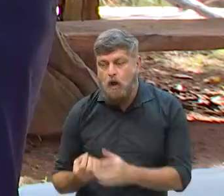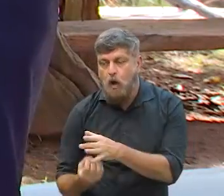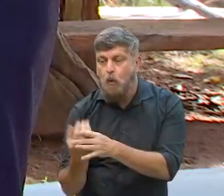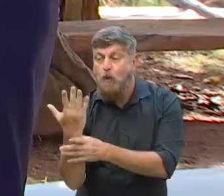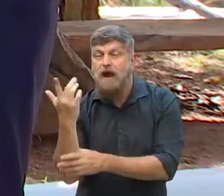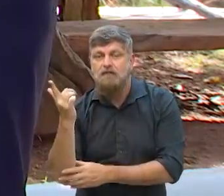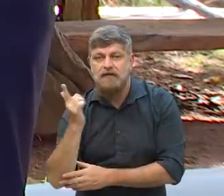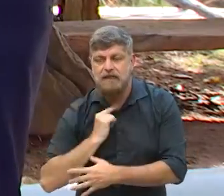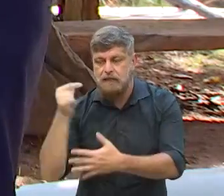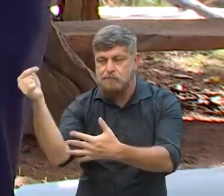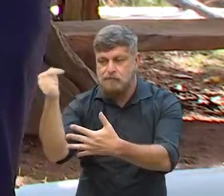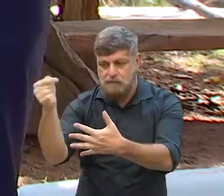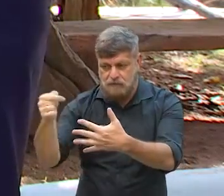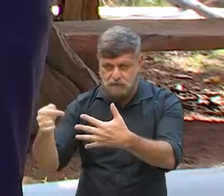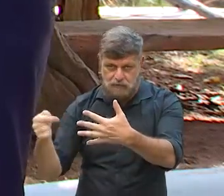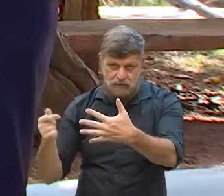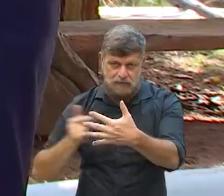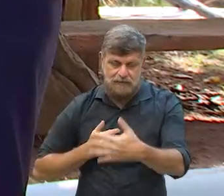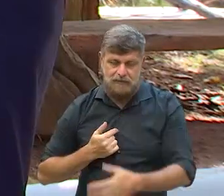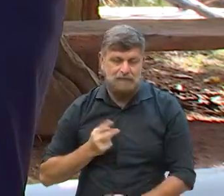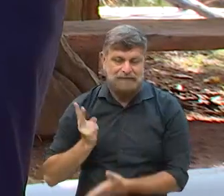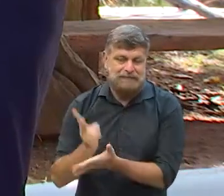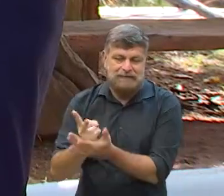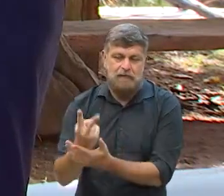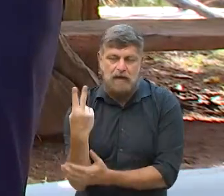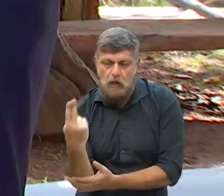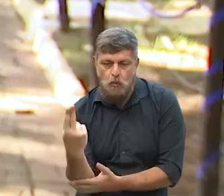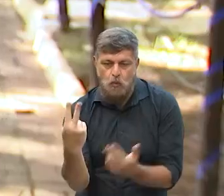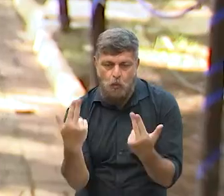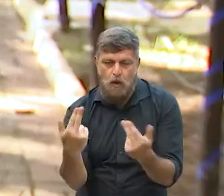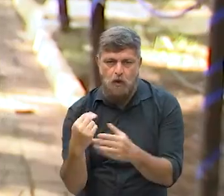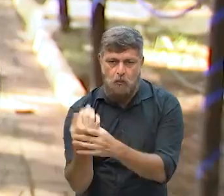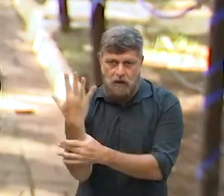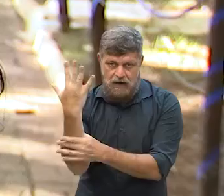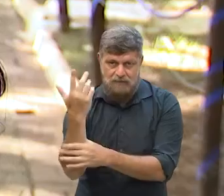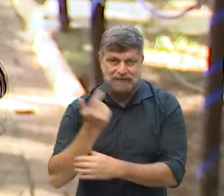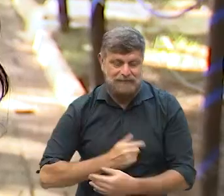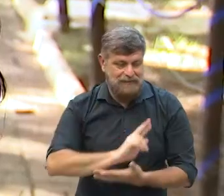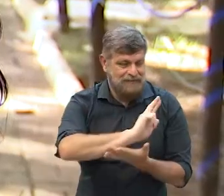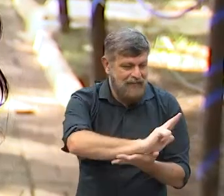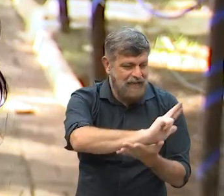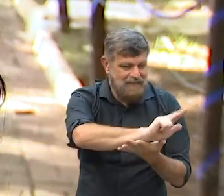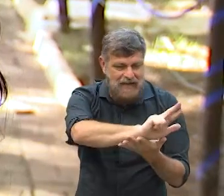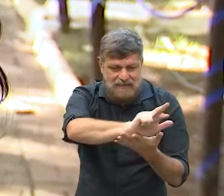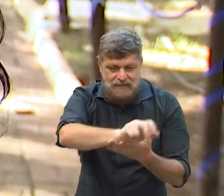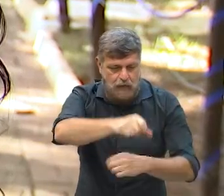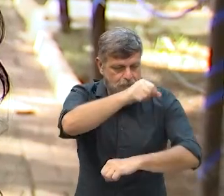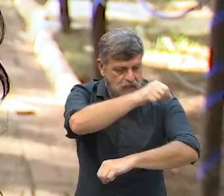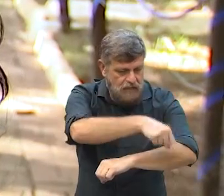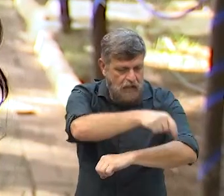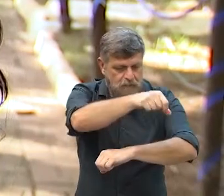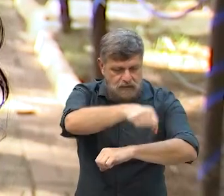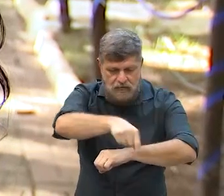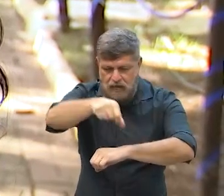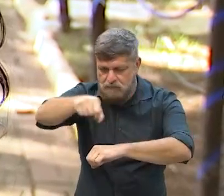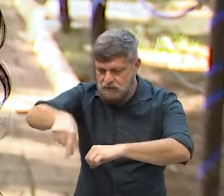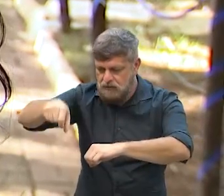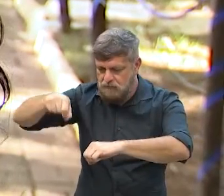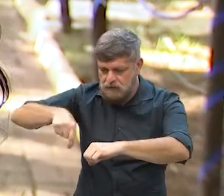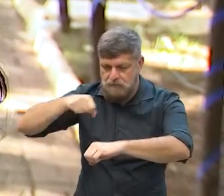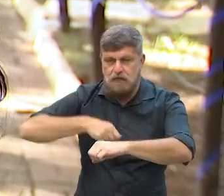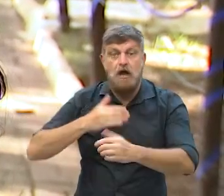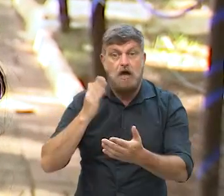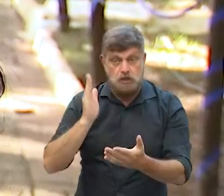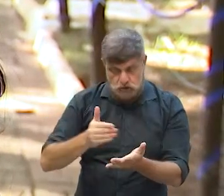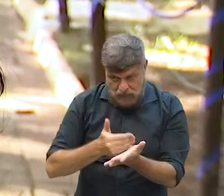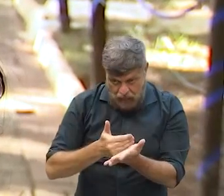a gente também tem que ter uma diversidade de espécies nos plantios que nós realizamos. Então, já começou, né, esse plano já foi